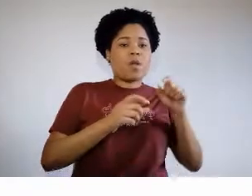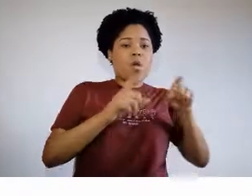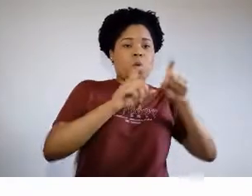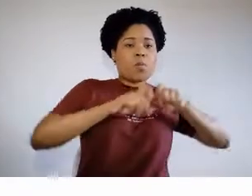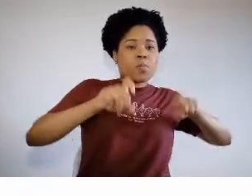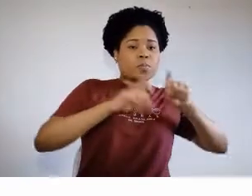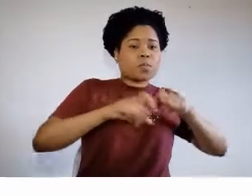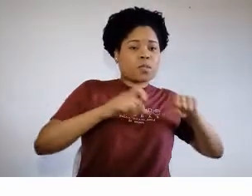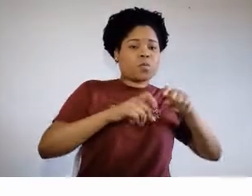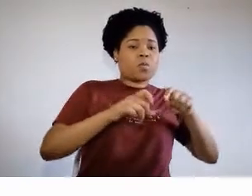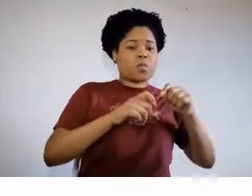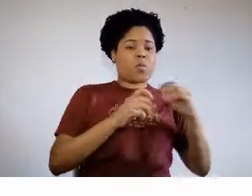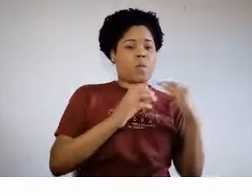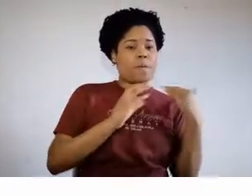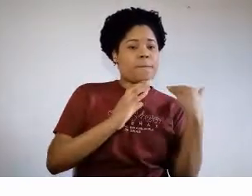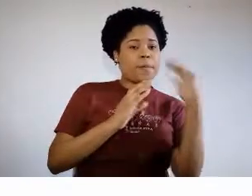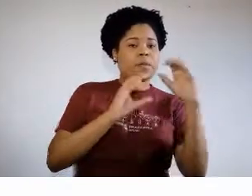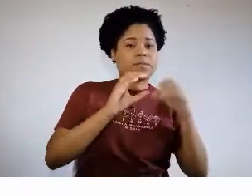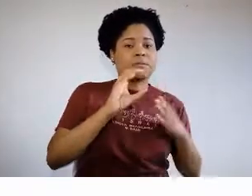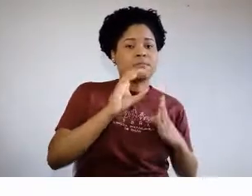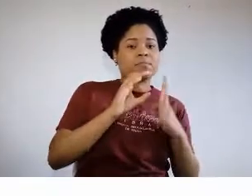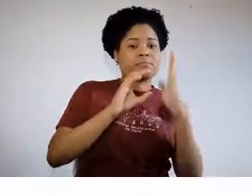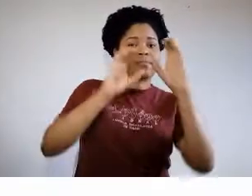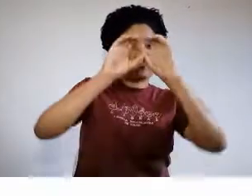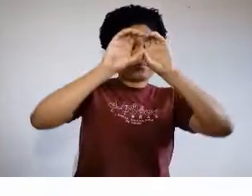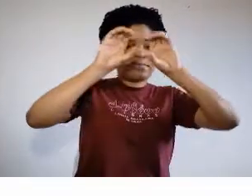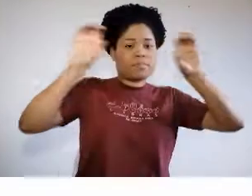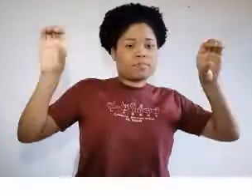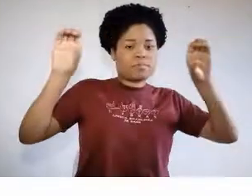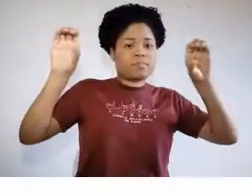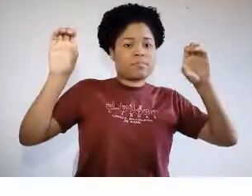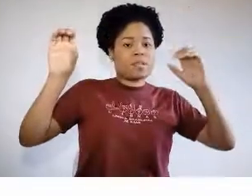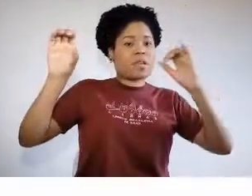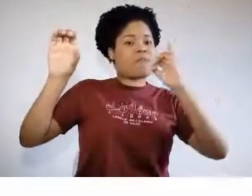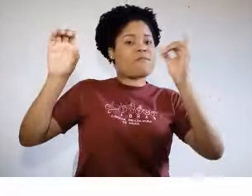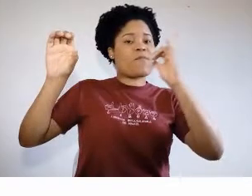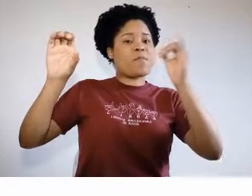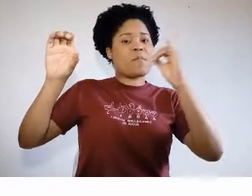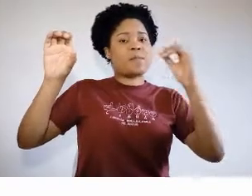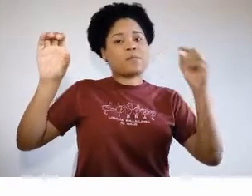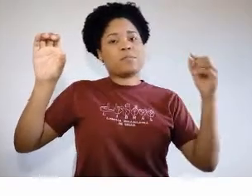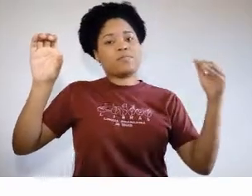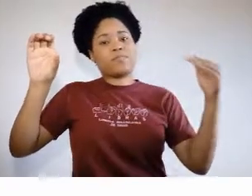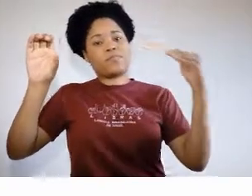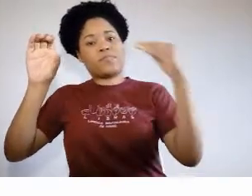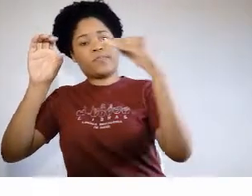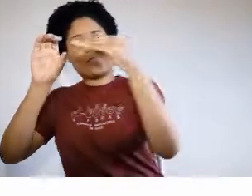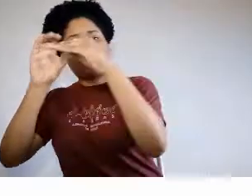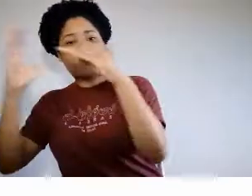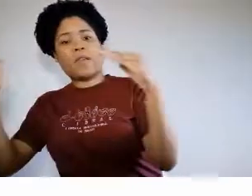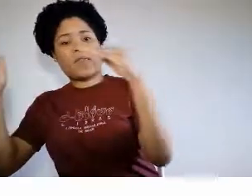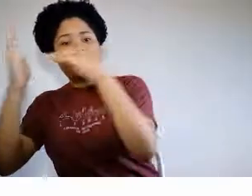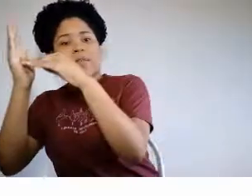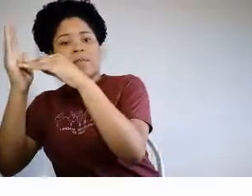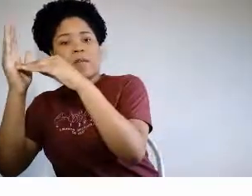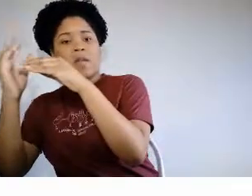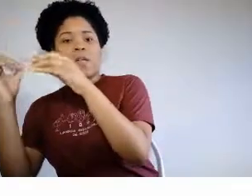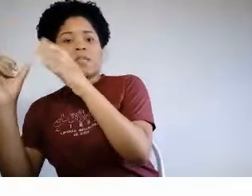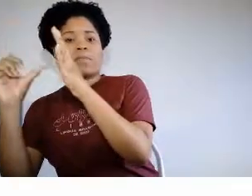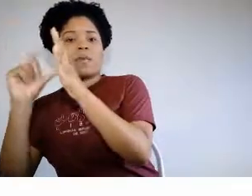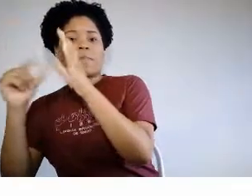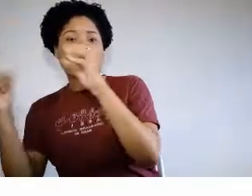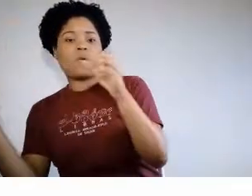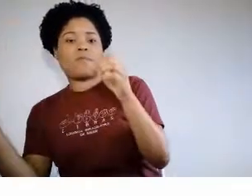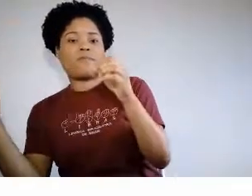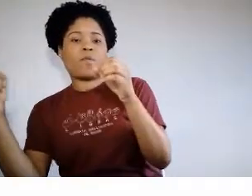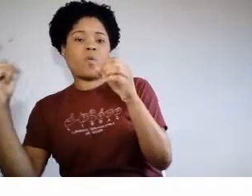Então, esse computador lança esse dado na barra central, esse dado percorre até o final da barra